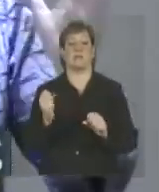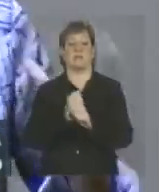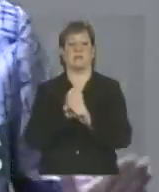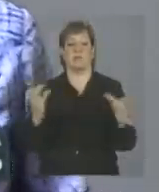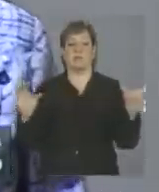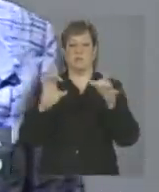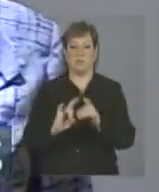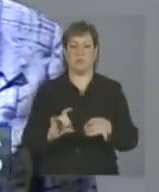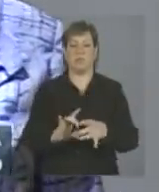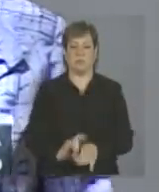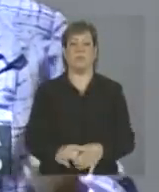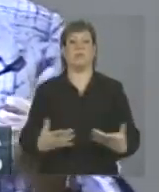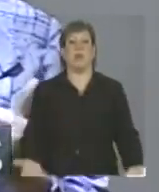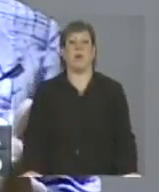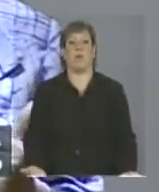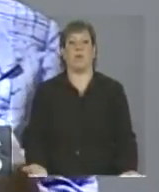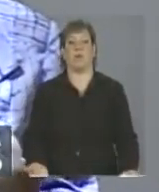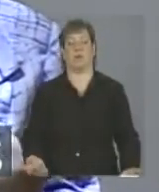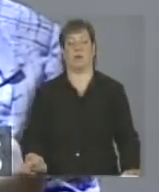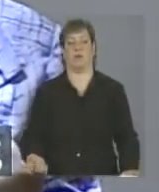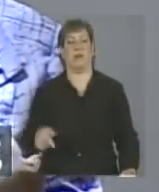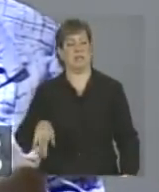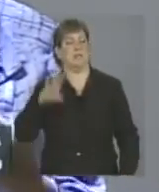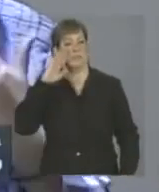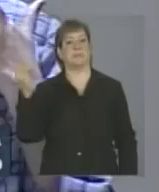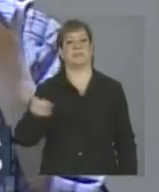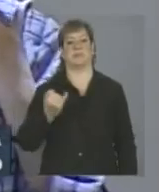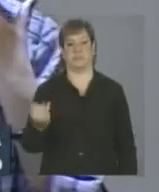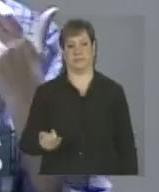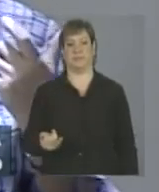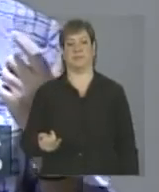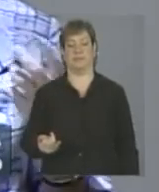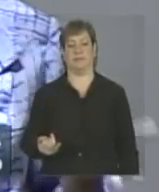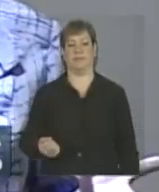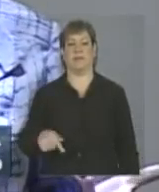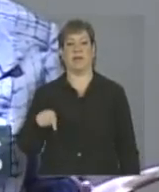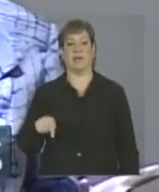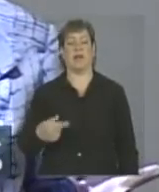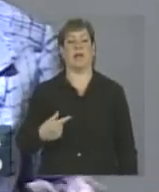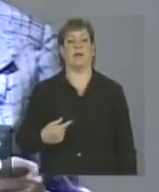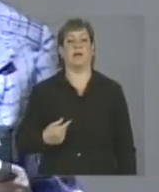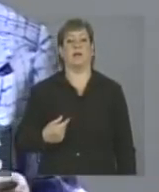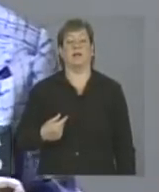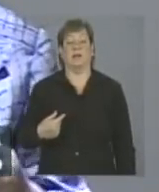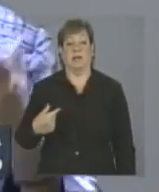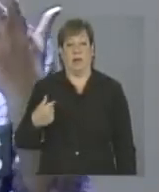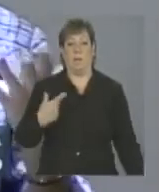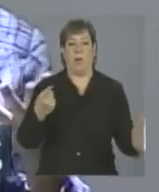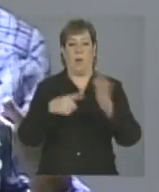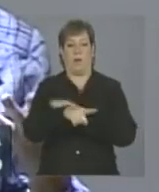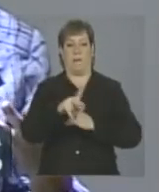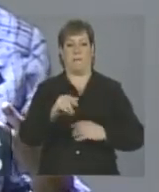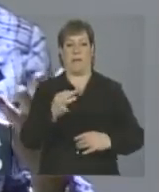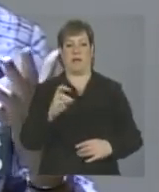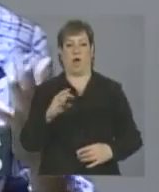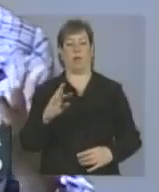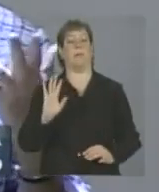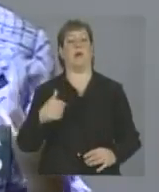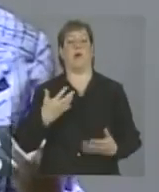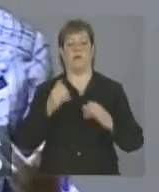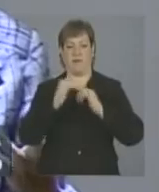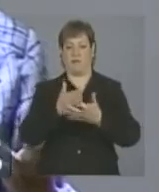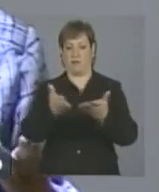é fundamental. A gente não precisa, eu perguntei para o Patriota, mas quero dizer para vocês que a